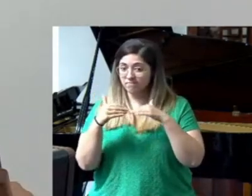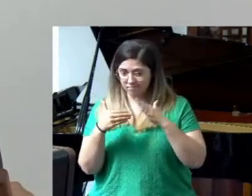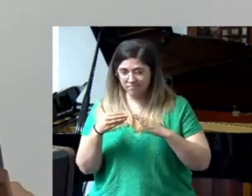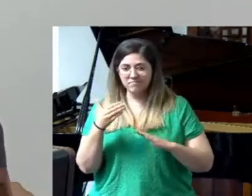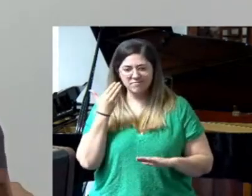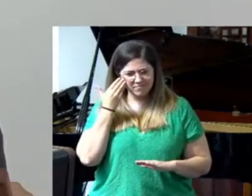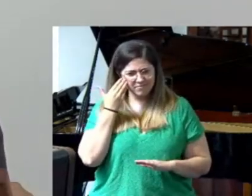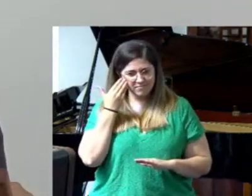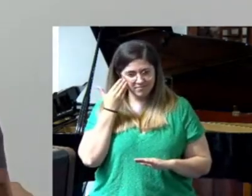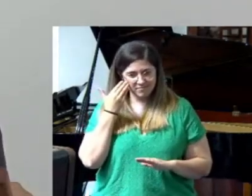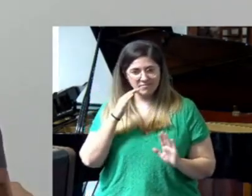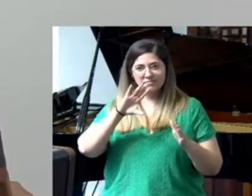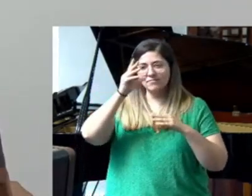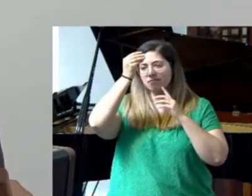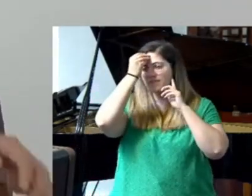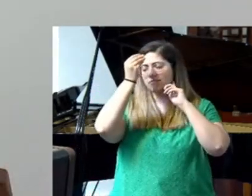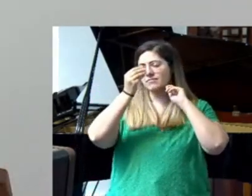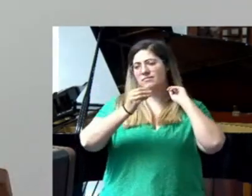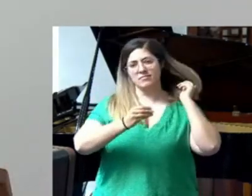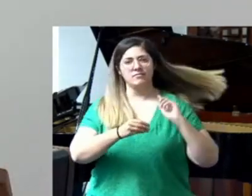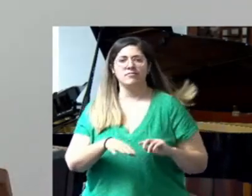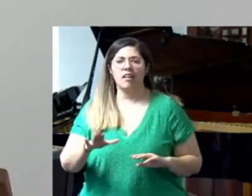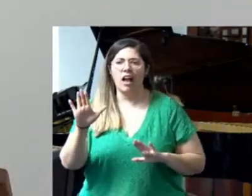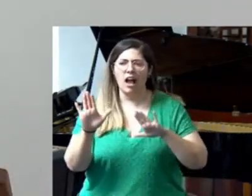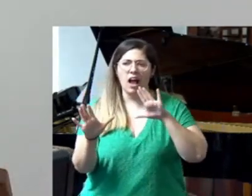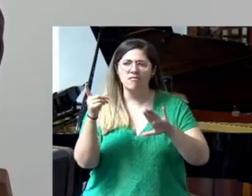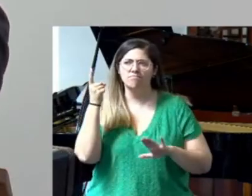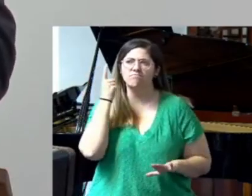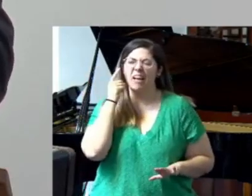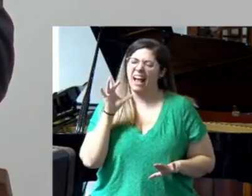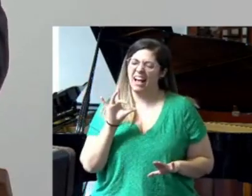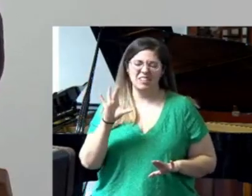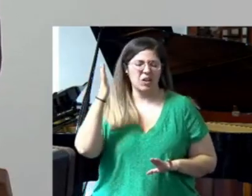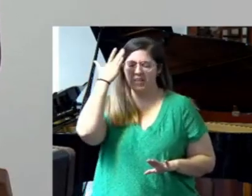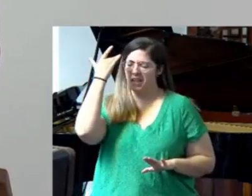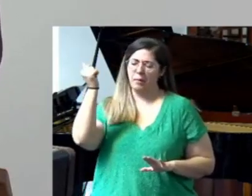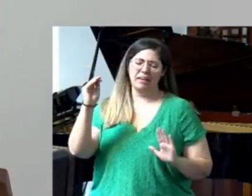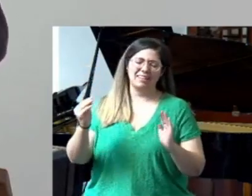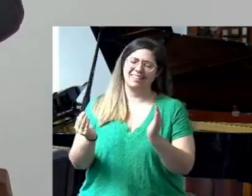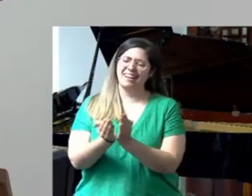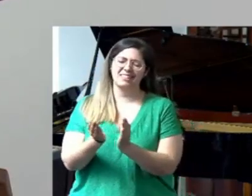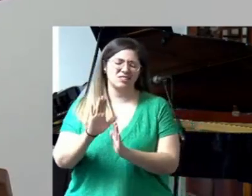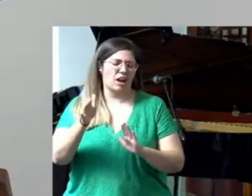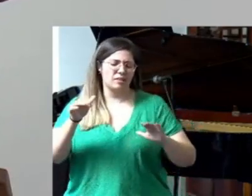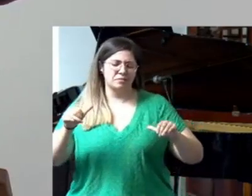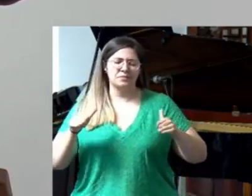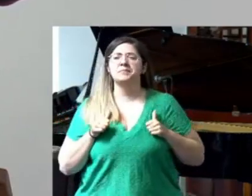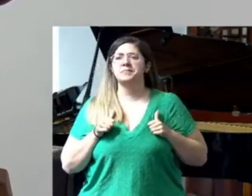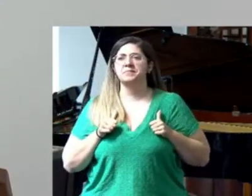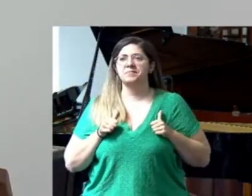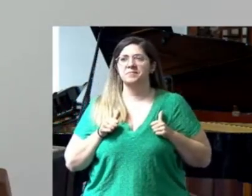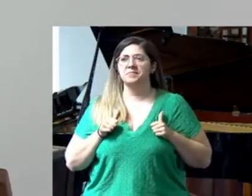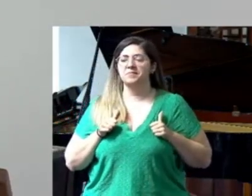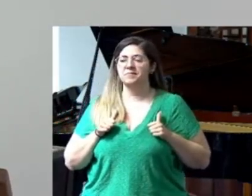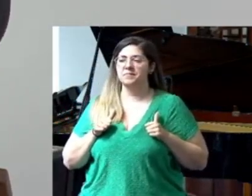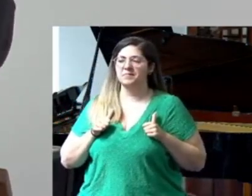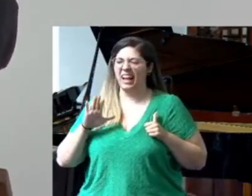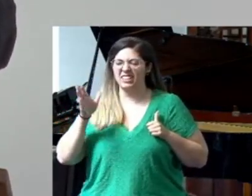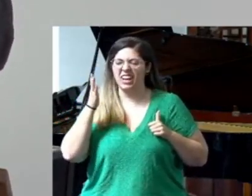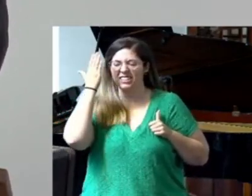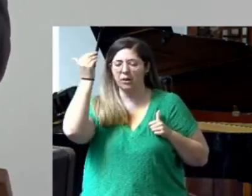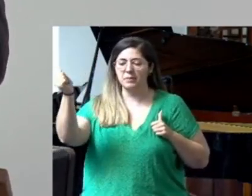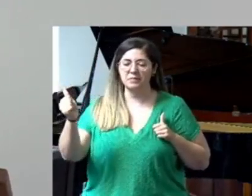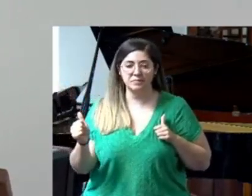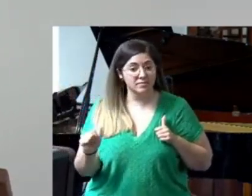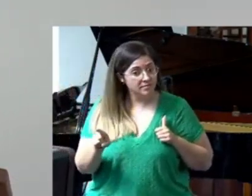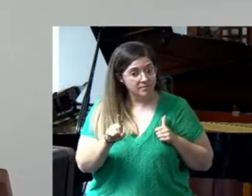Às vezes a gente pensa que saber isso é o que basta. Saber dessas coisas é o que nos faz crentes. Saber de todas essas coisas nos coloca